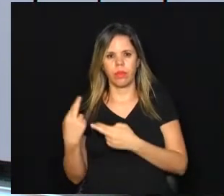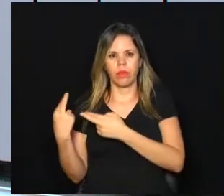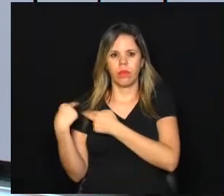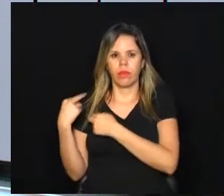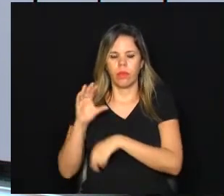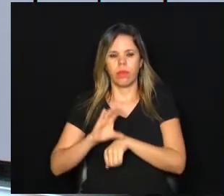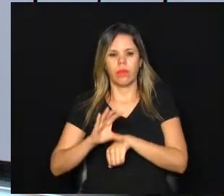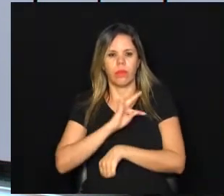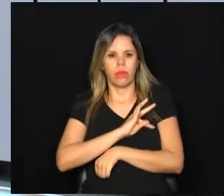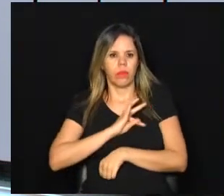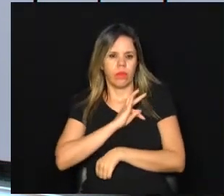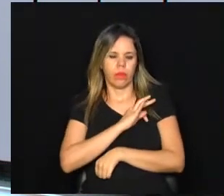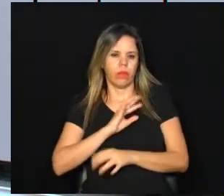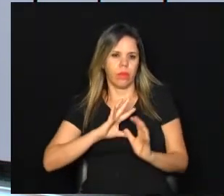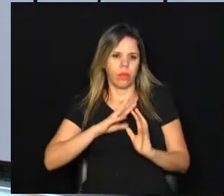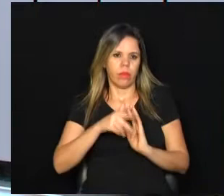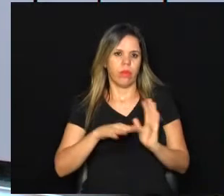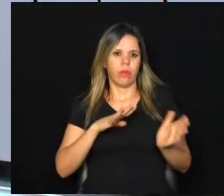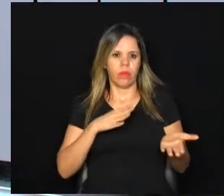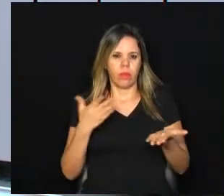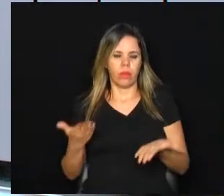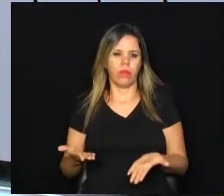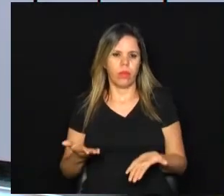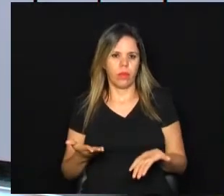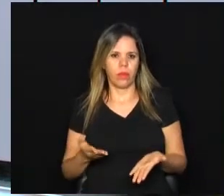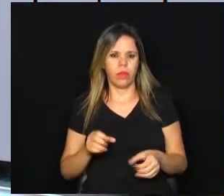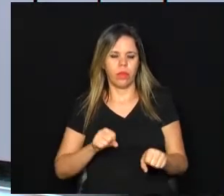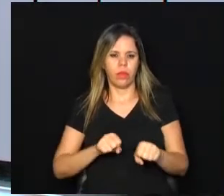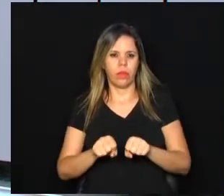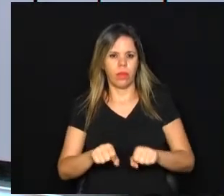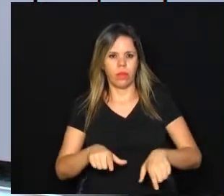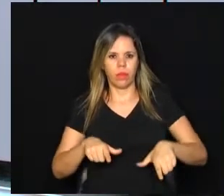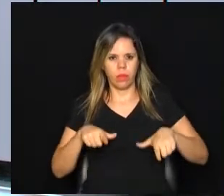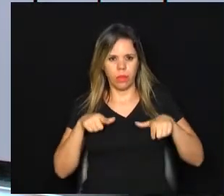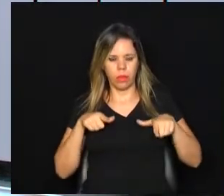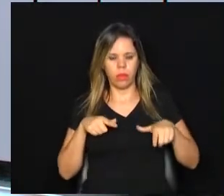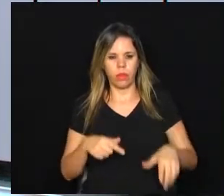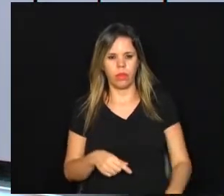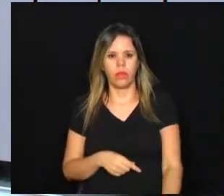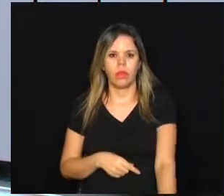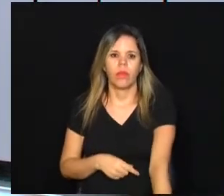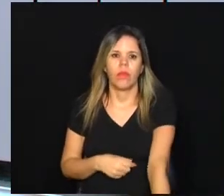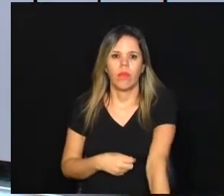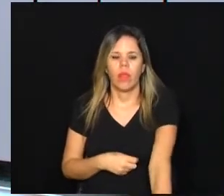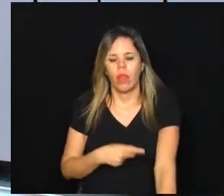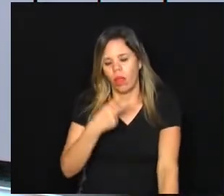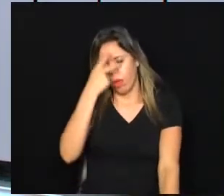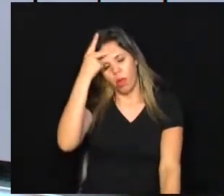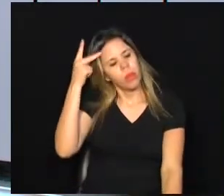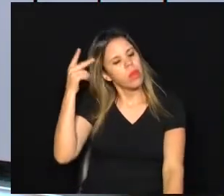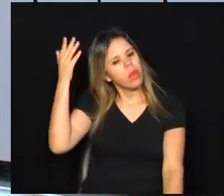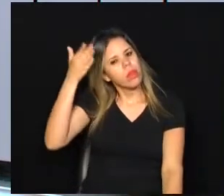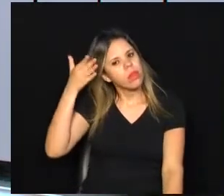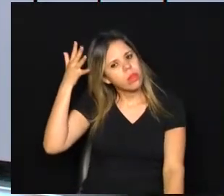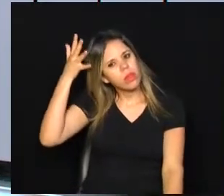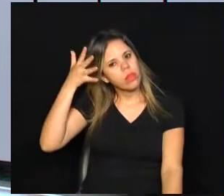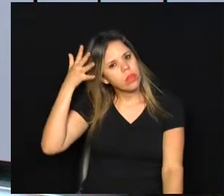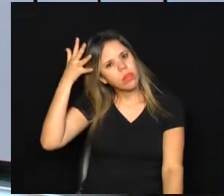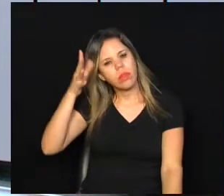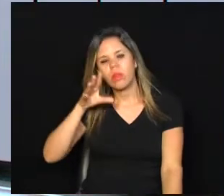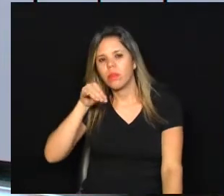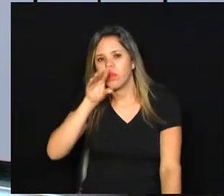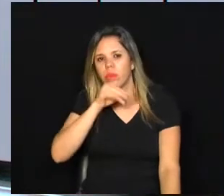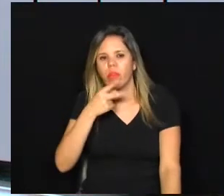técnico de meio ambiente na cidade. Na formatura, a oradora da turma falou de todos os professores, quando